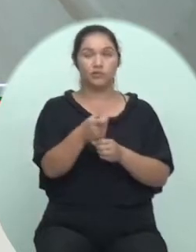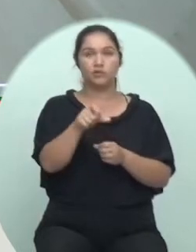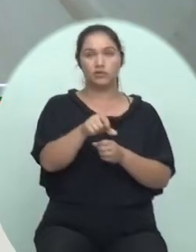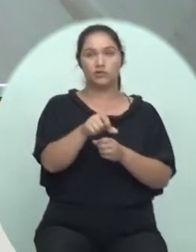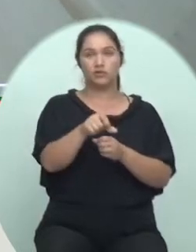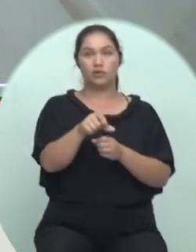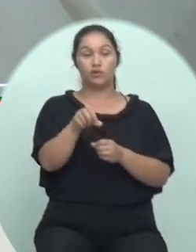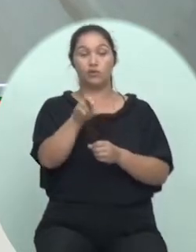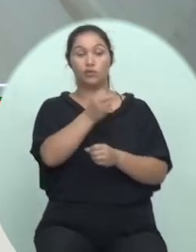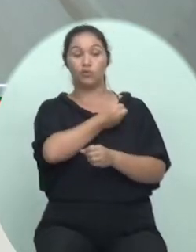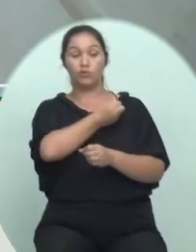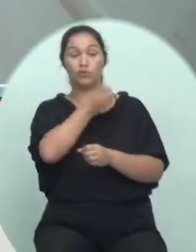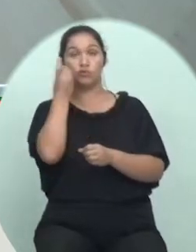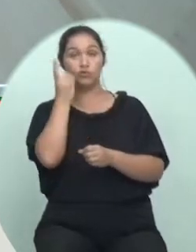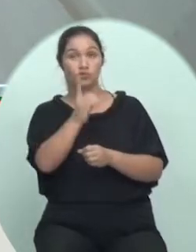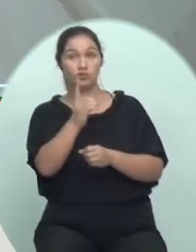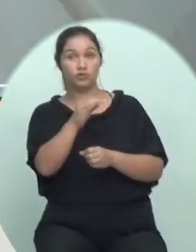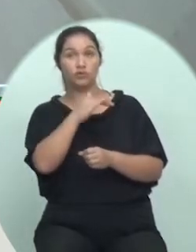respectivo atendimento.